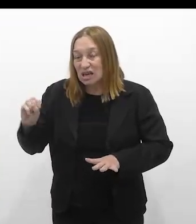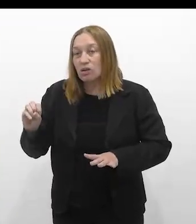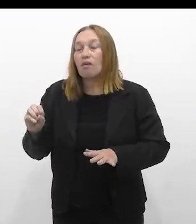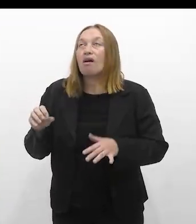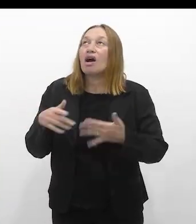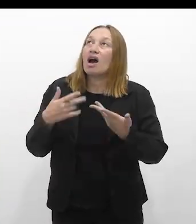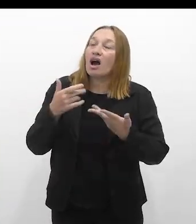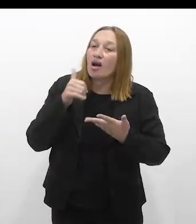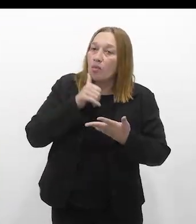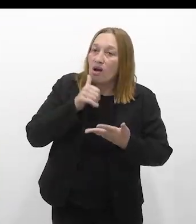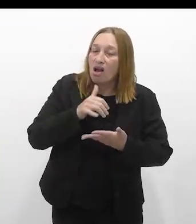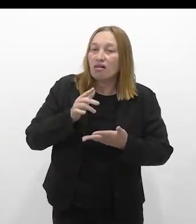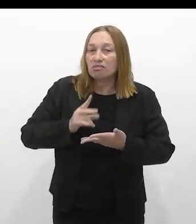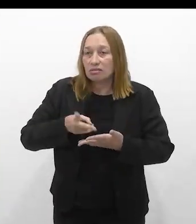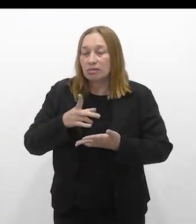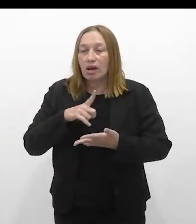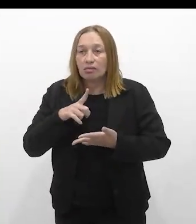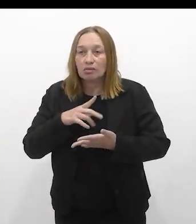hormônio, poluentes,